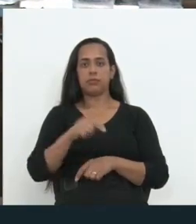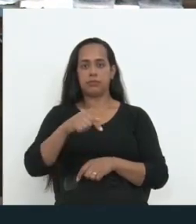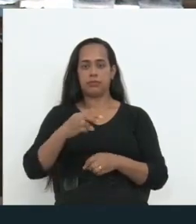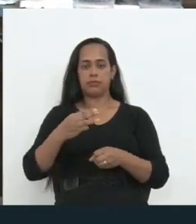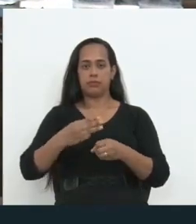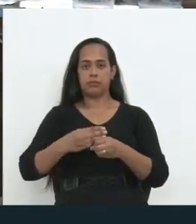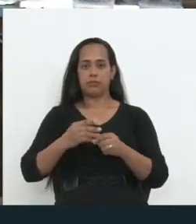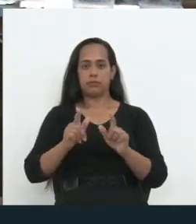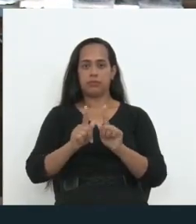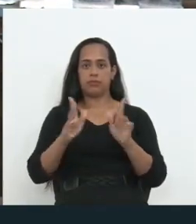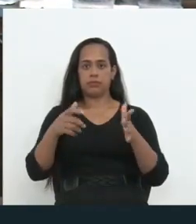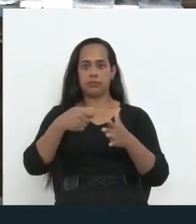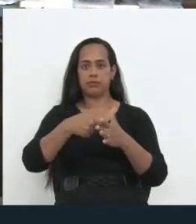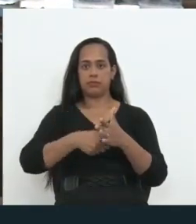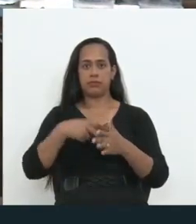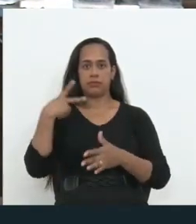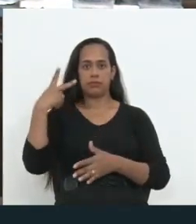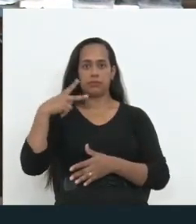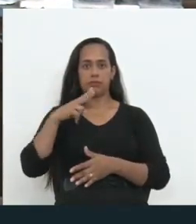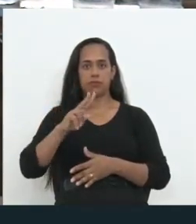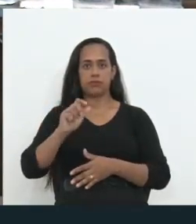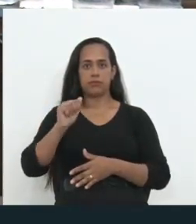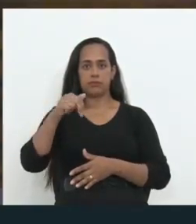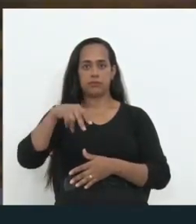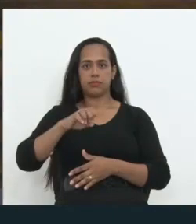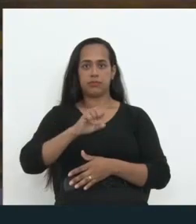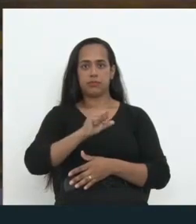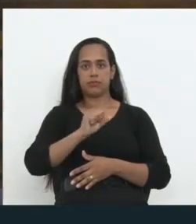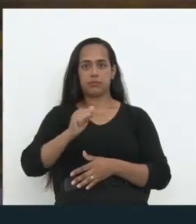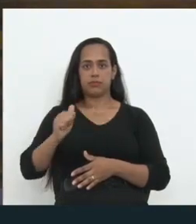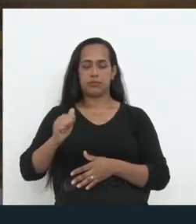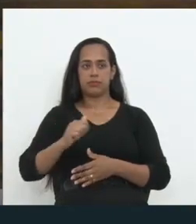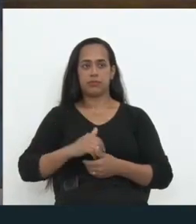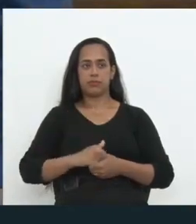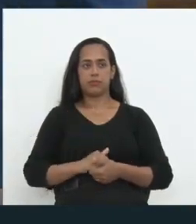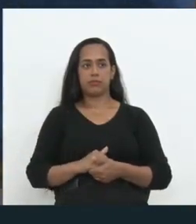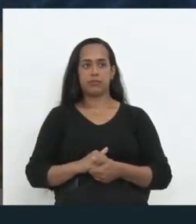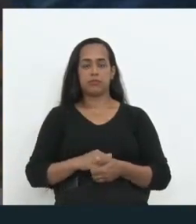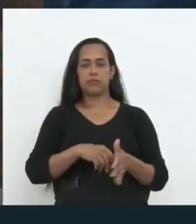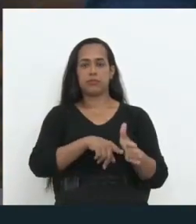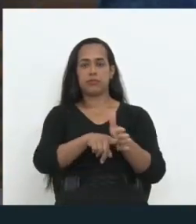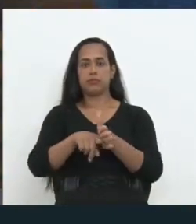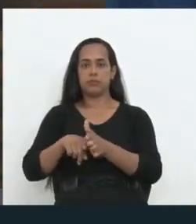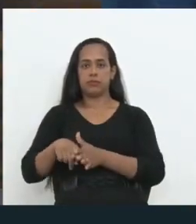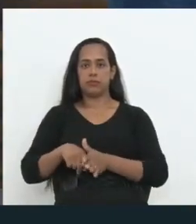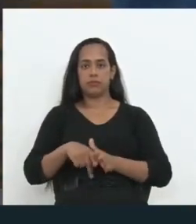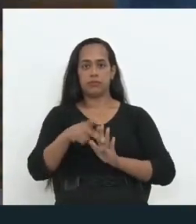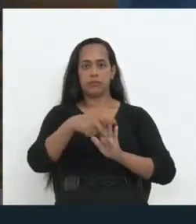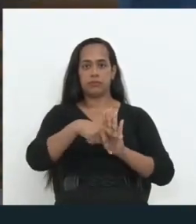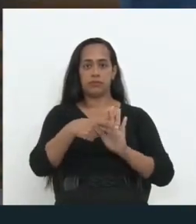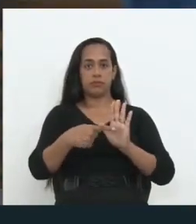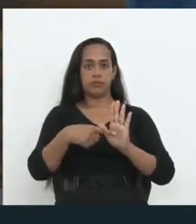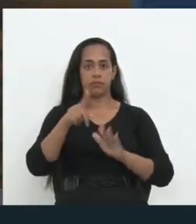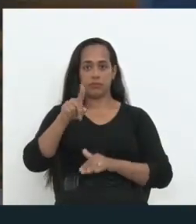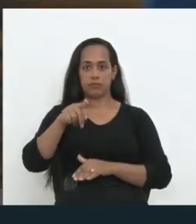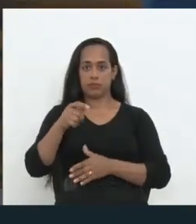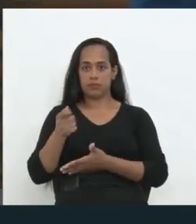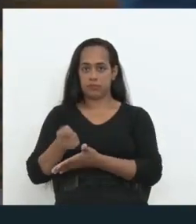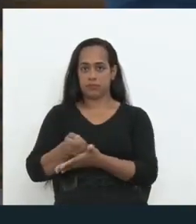Autor, vereadora Vanessa de Jesus. Consulta a casa se o presente projeto é objeto de